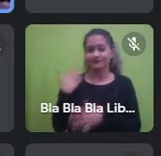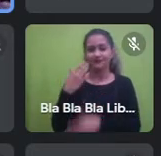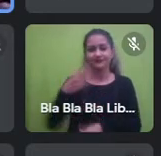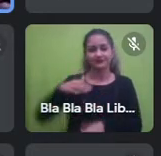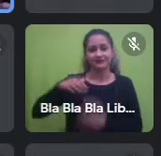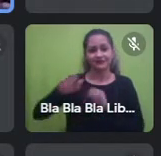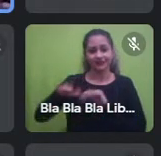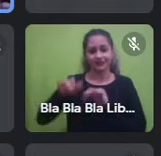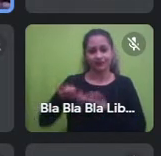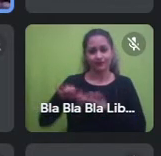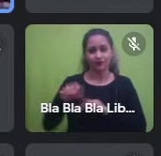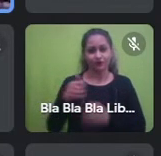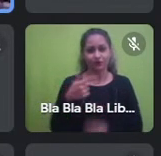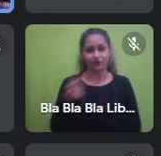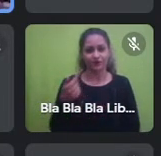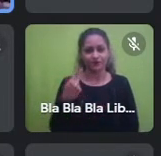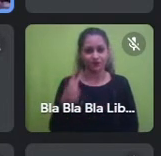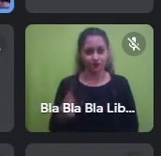passar.